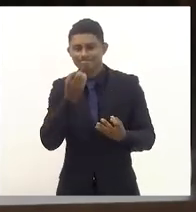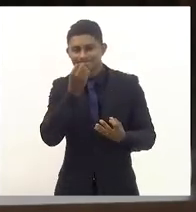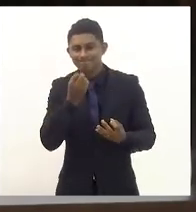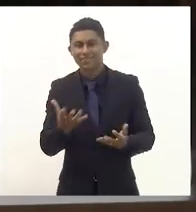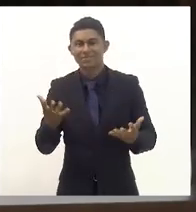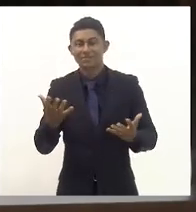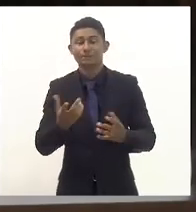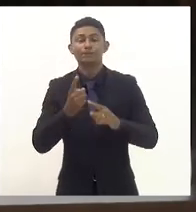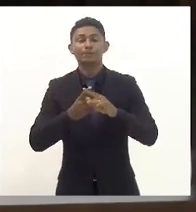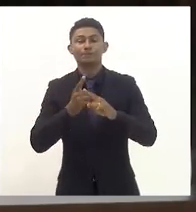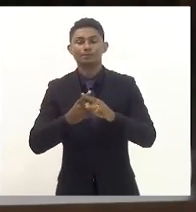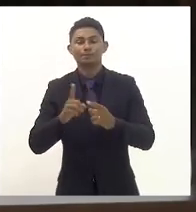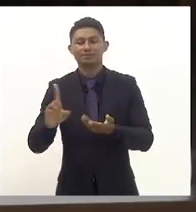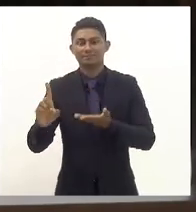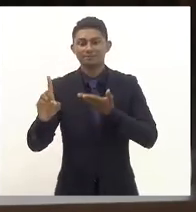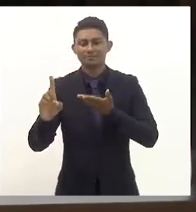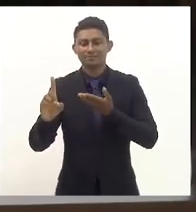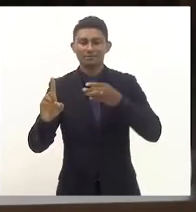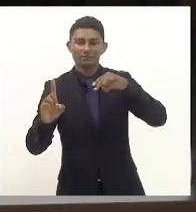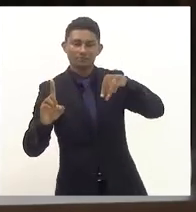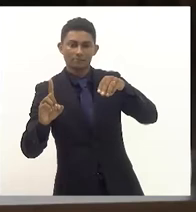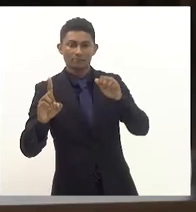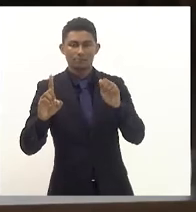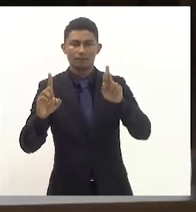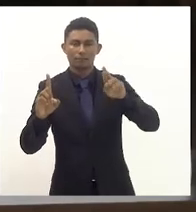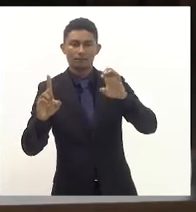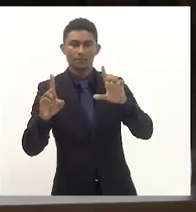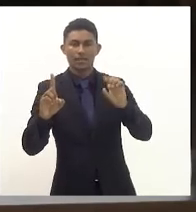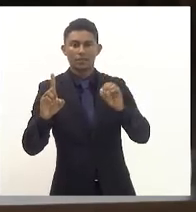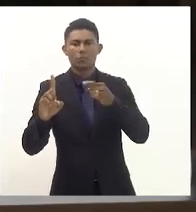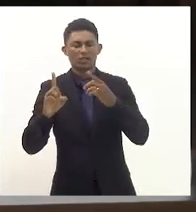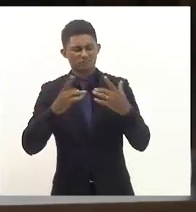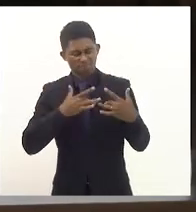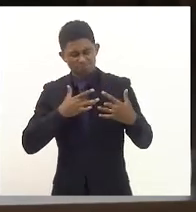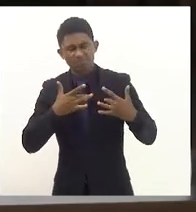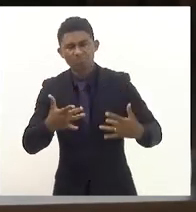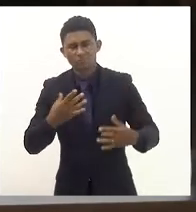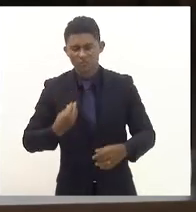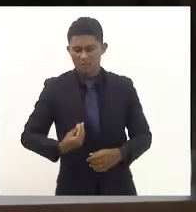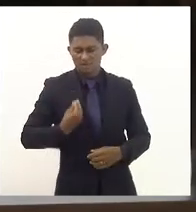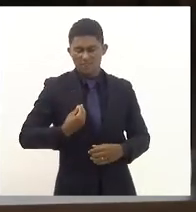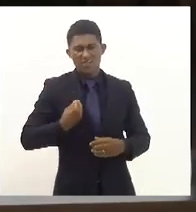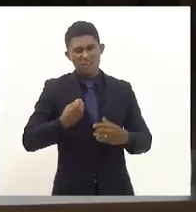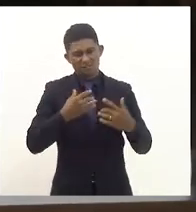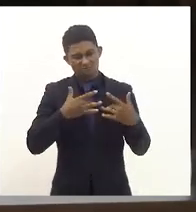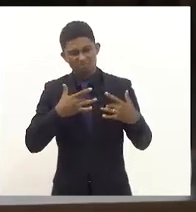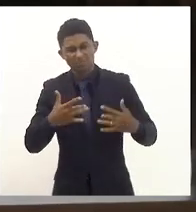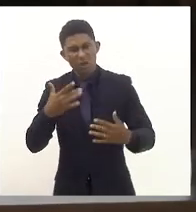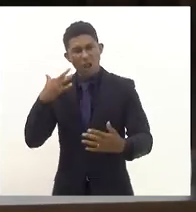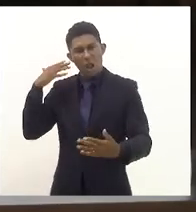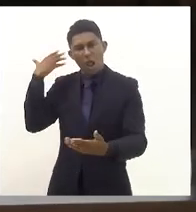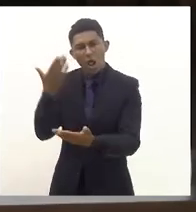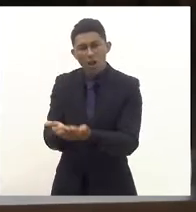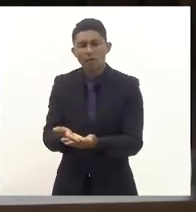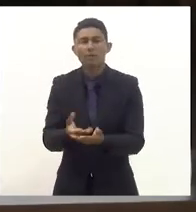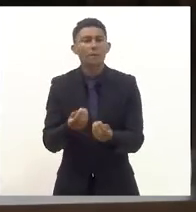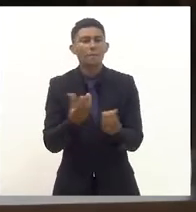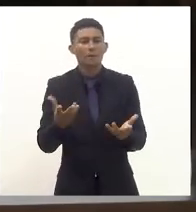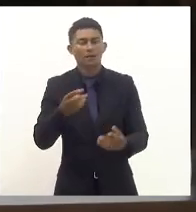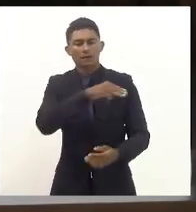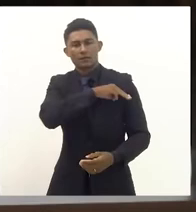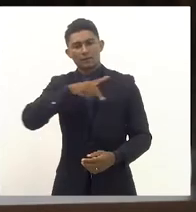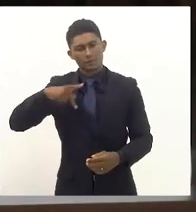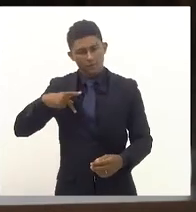Porque Marcelo se dedicou a vida inteira ao nosso ministério público embora